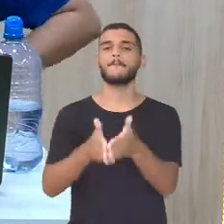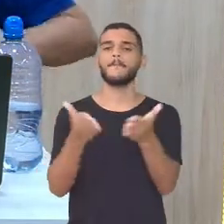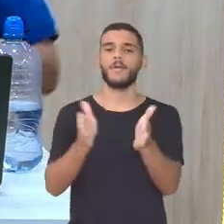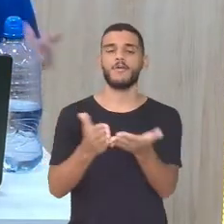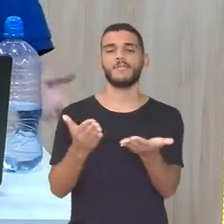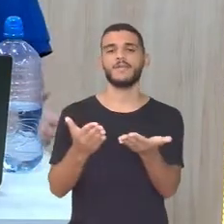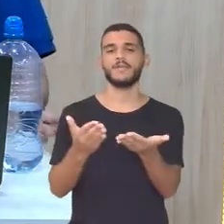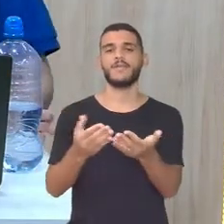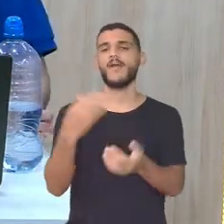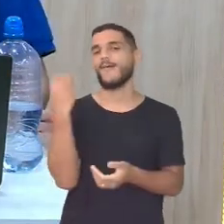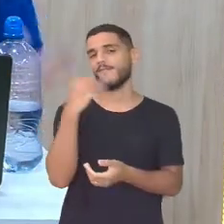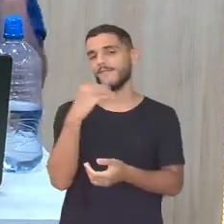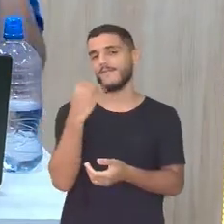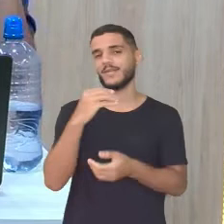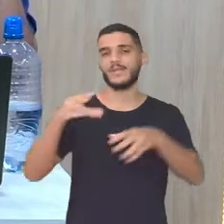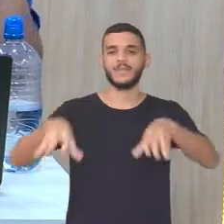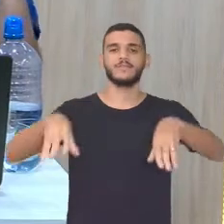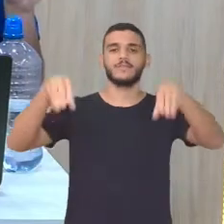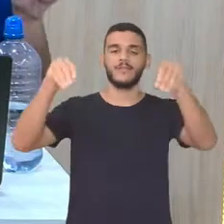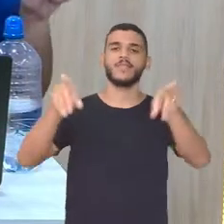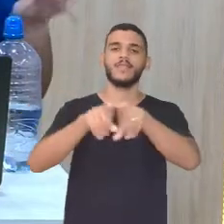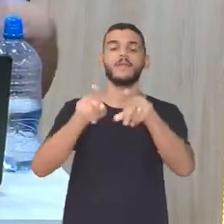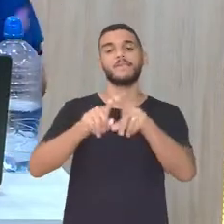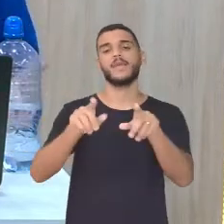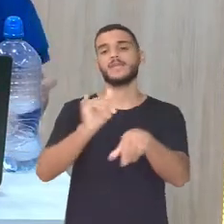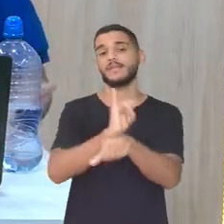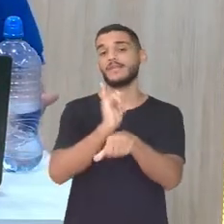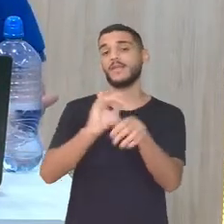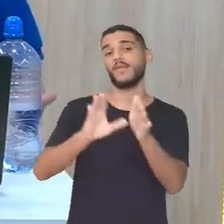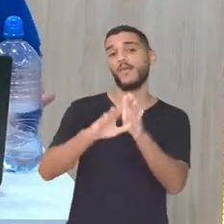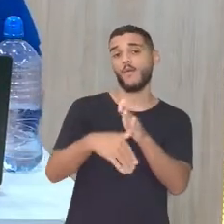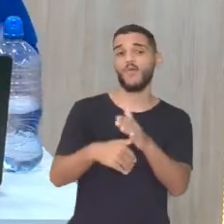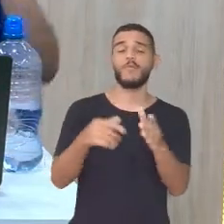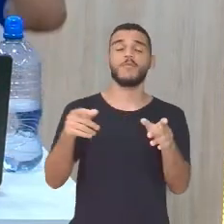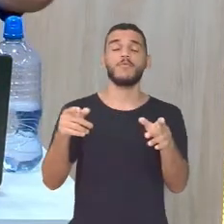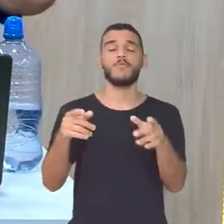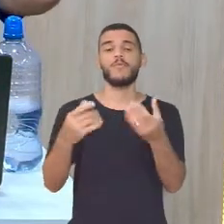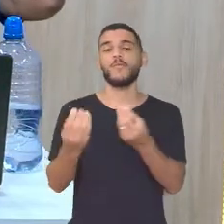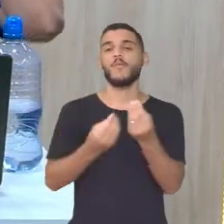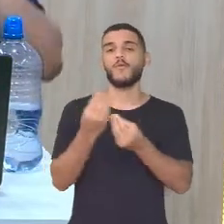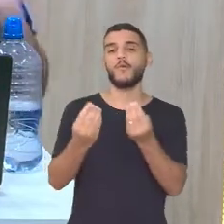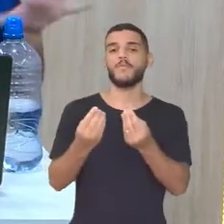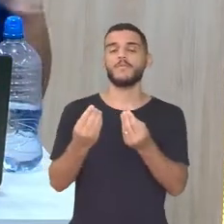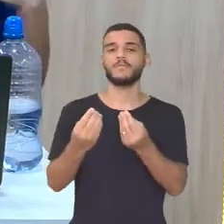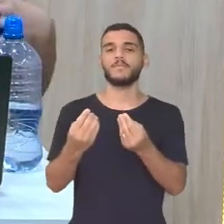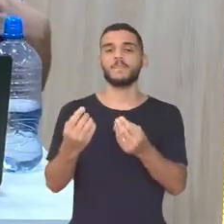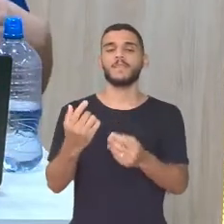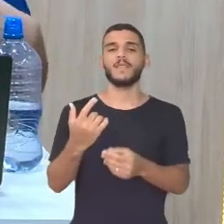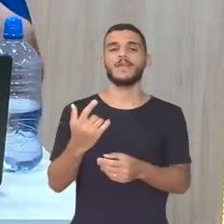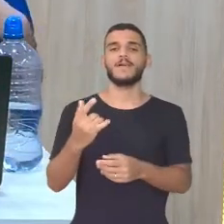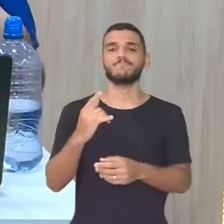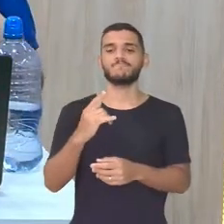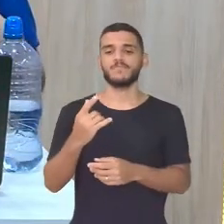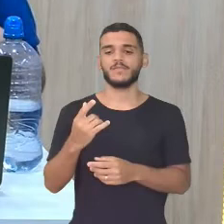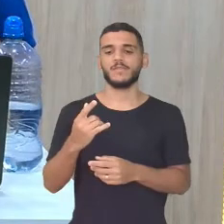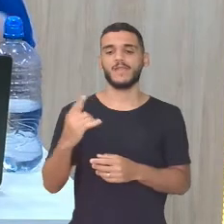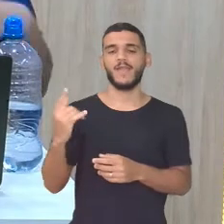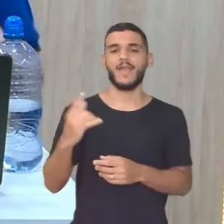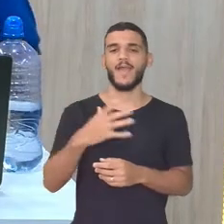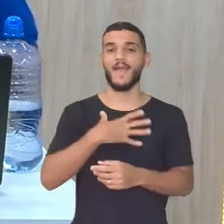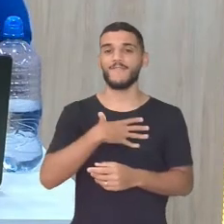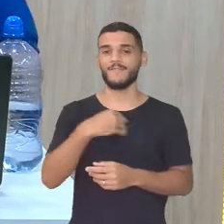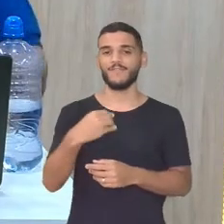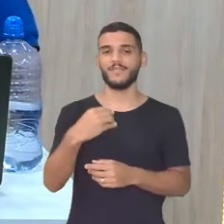reino. Além do roubo, entre aspas, do afeto da filha, né? afeto da filha. Acho que a grande crise do rei aí é ele